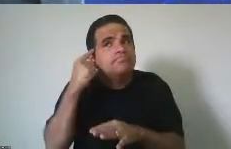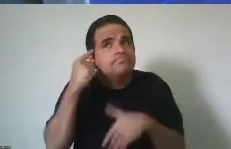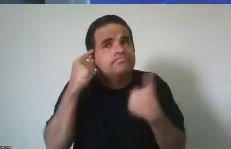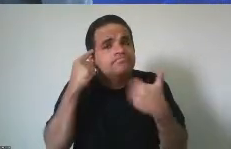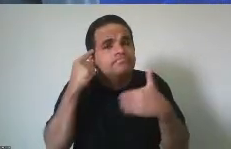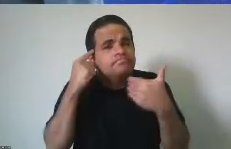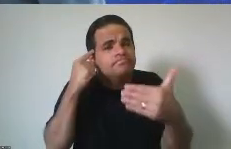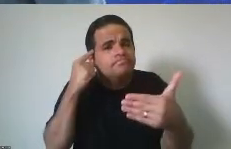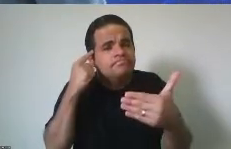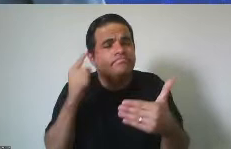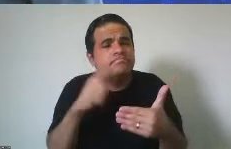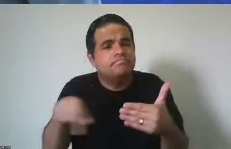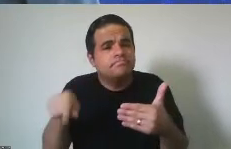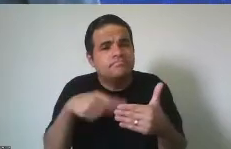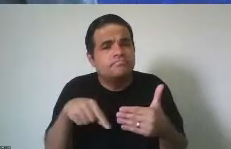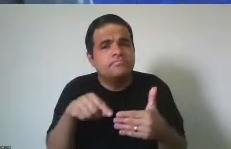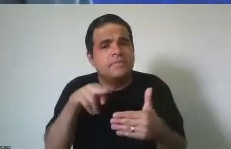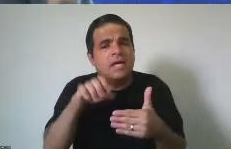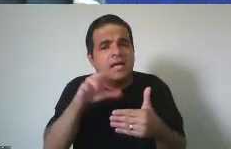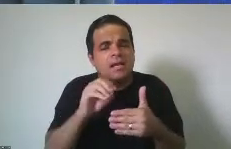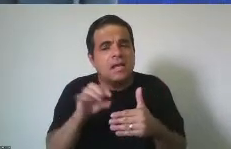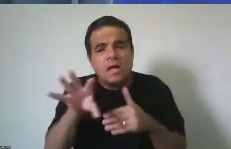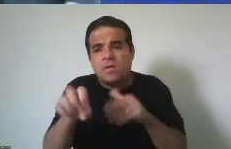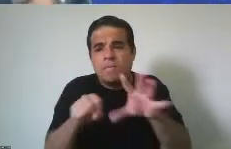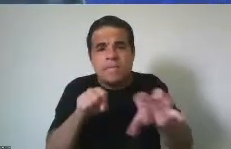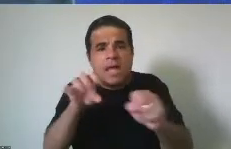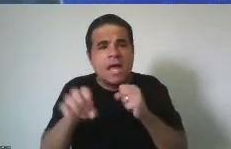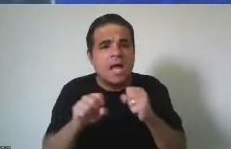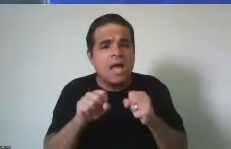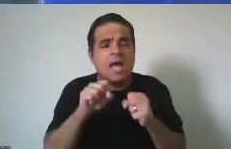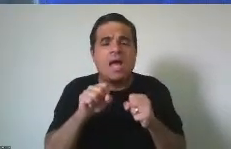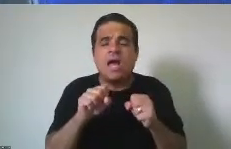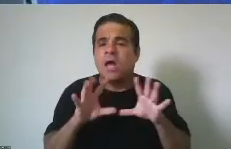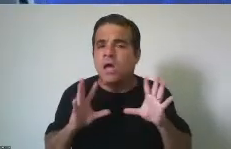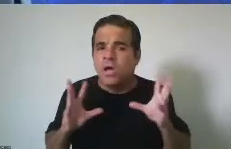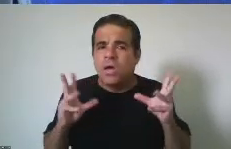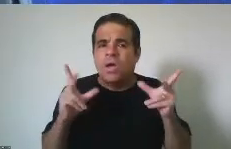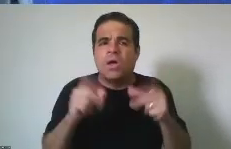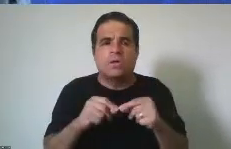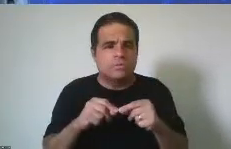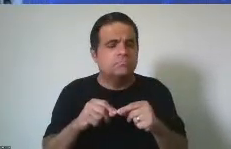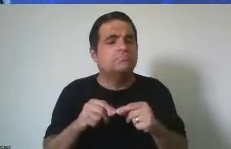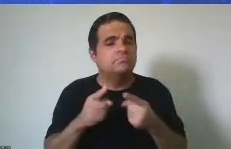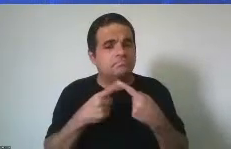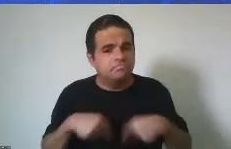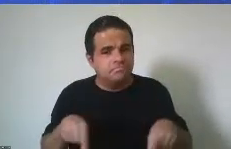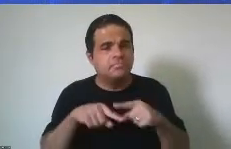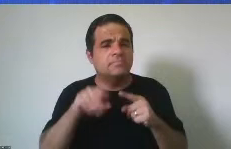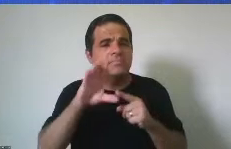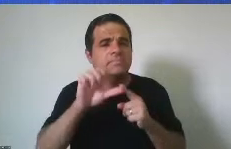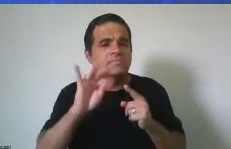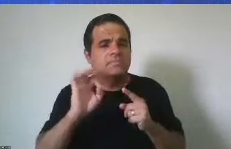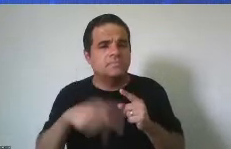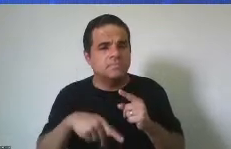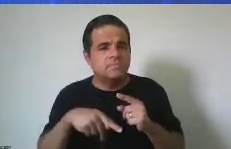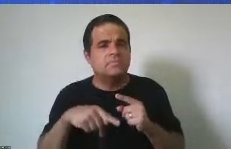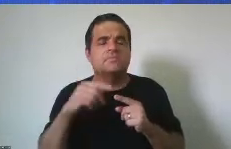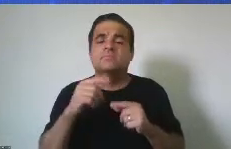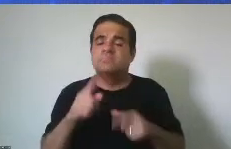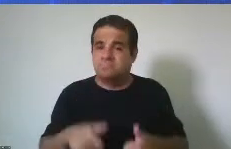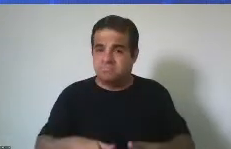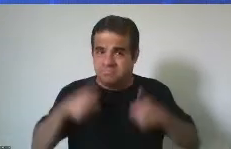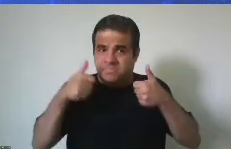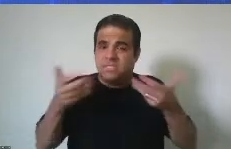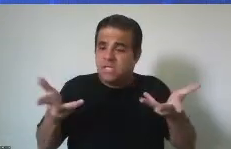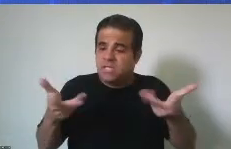eficiência a né vai capturando a cada ciclo tarifária então o prêmio desse tape ser um preço mais eficiente sem construção